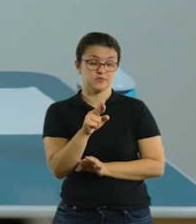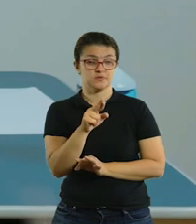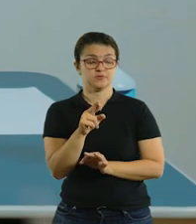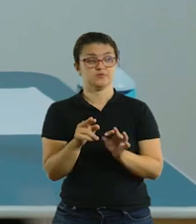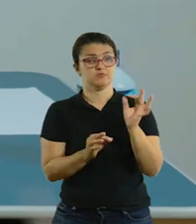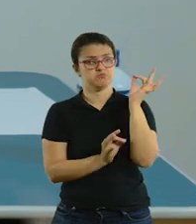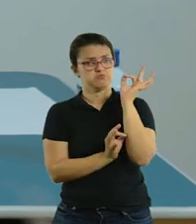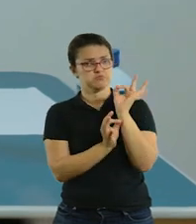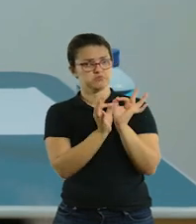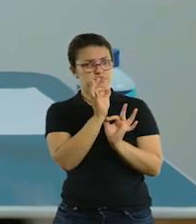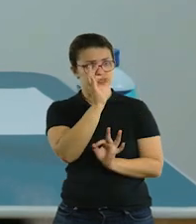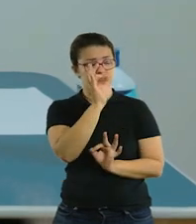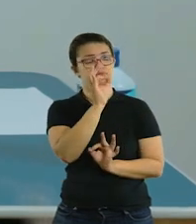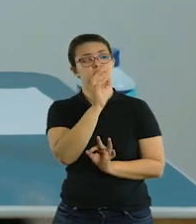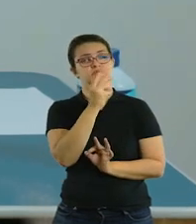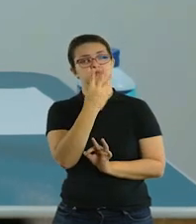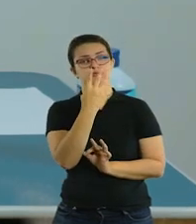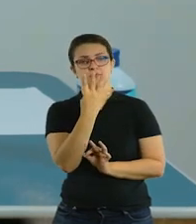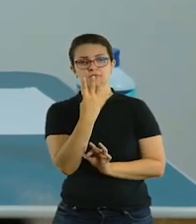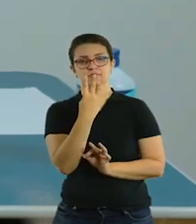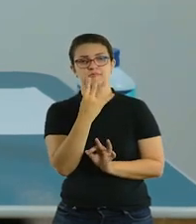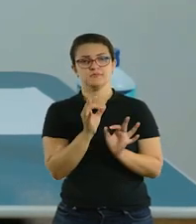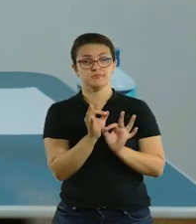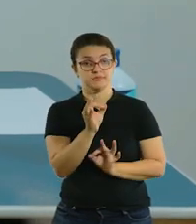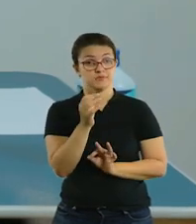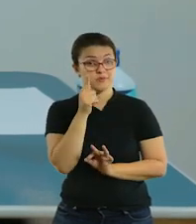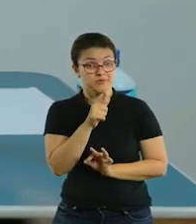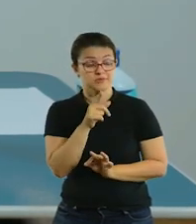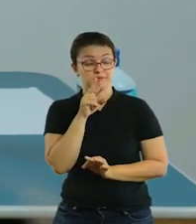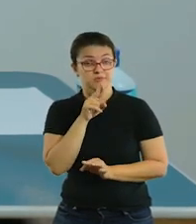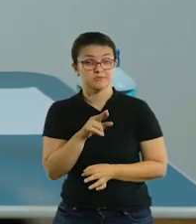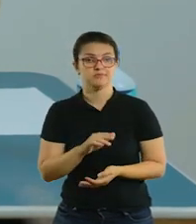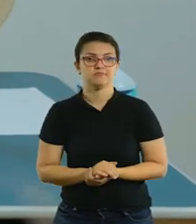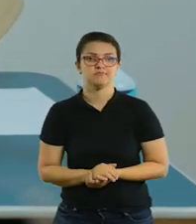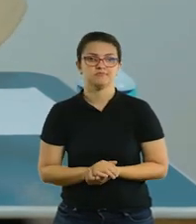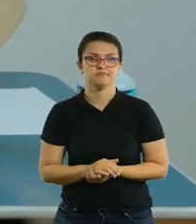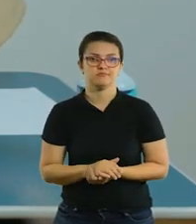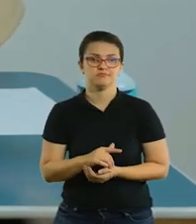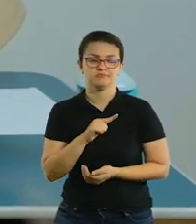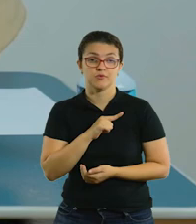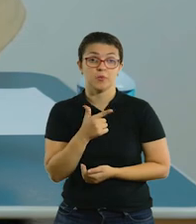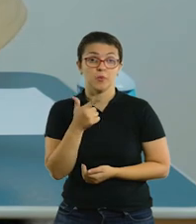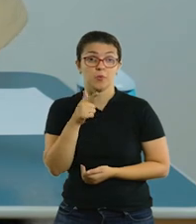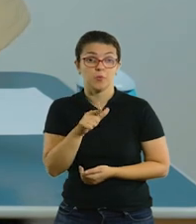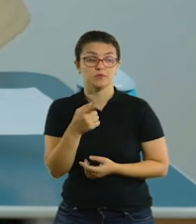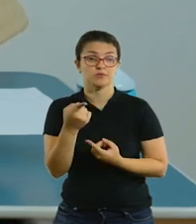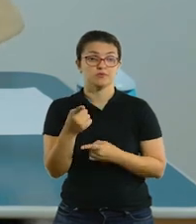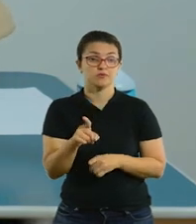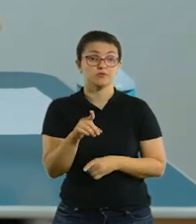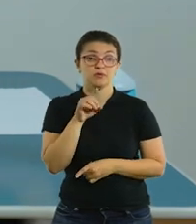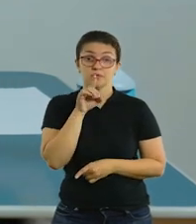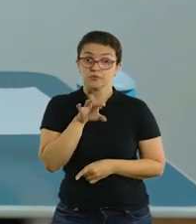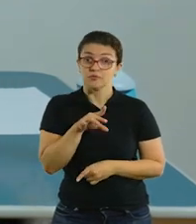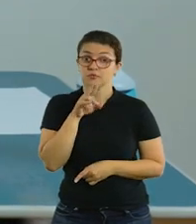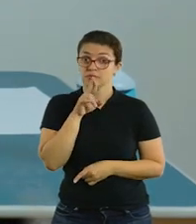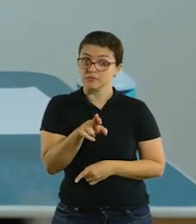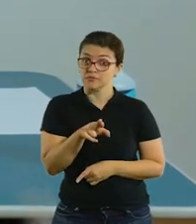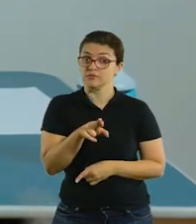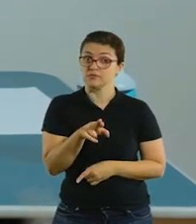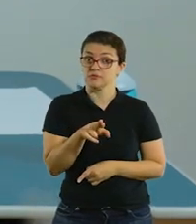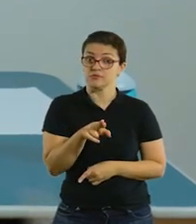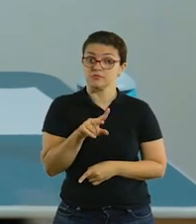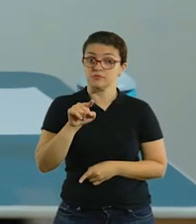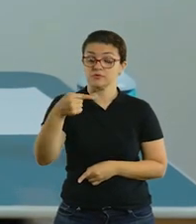metros. Então, acertaram a resposta? Tenho outro desafio para vocês essa semana. E a resposta, só na próxima, certo?